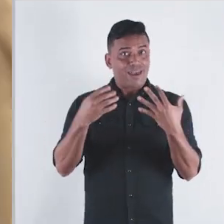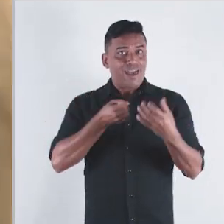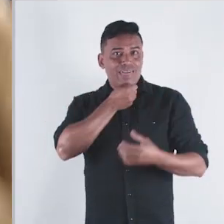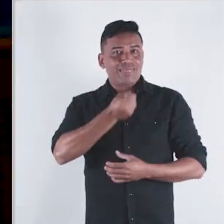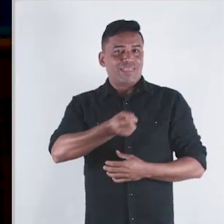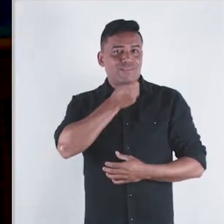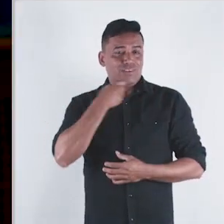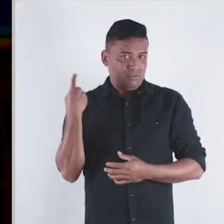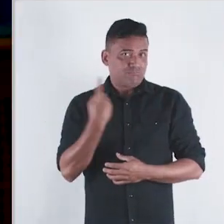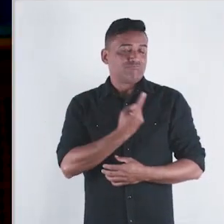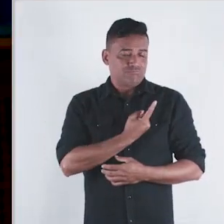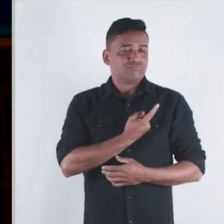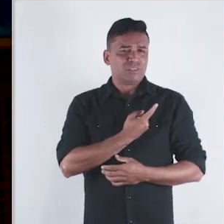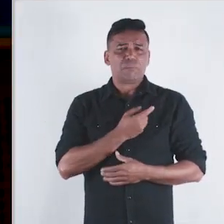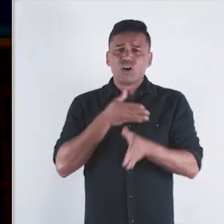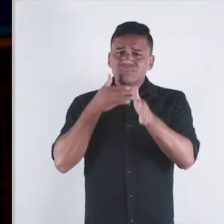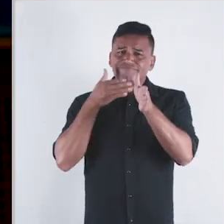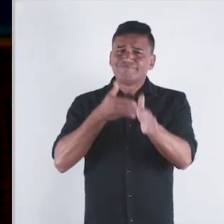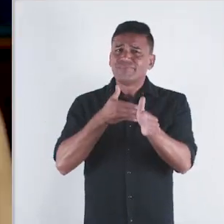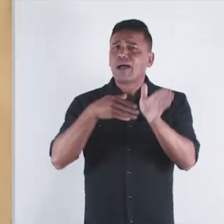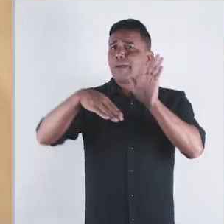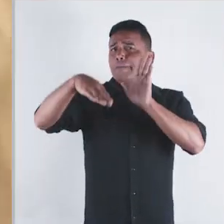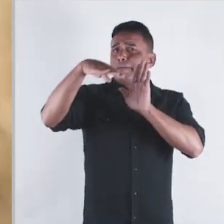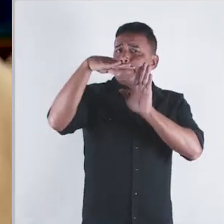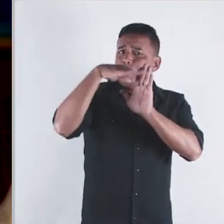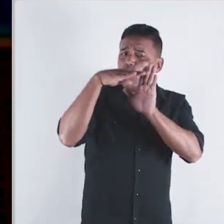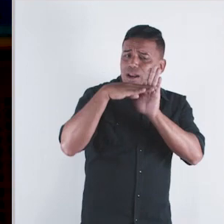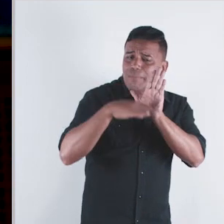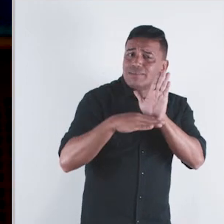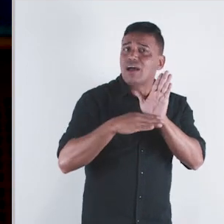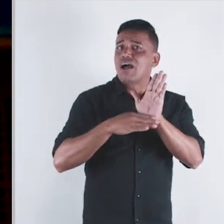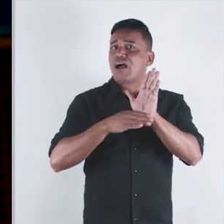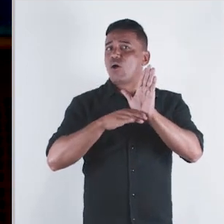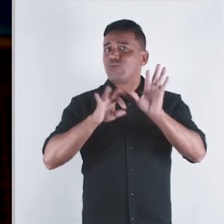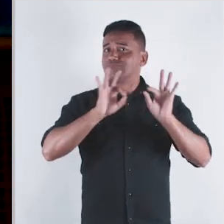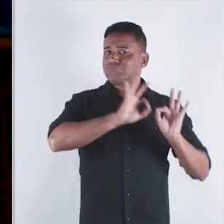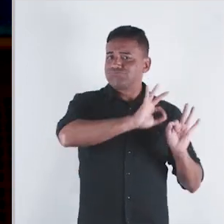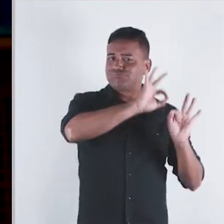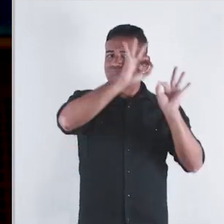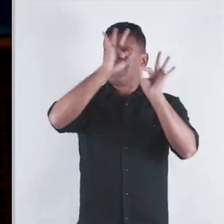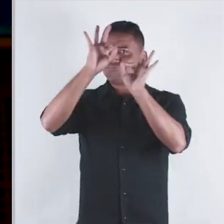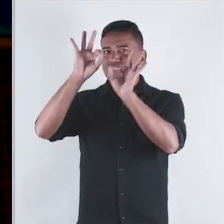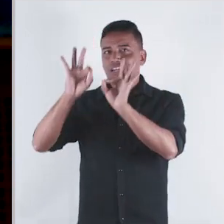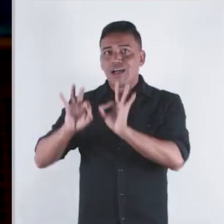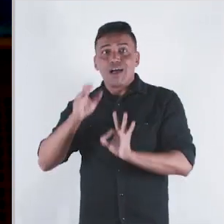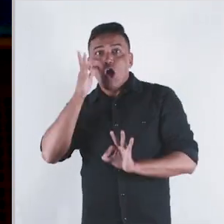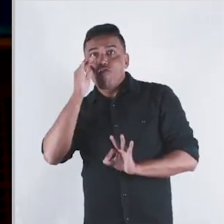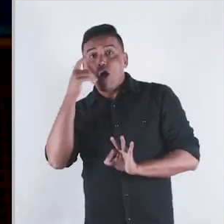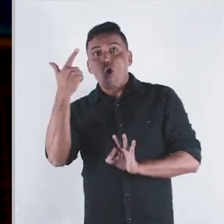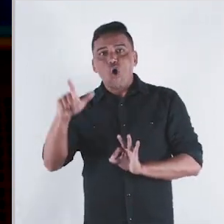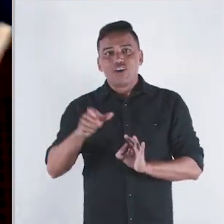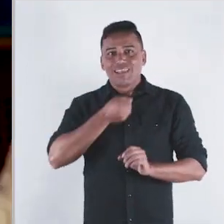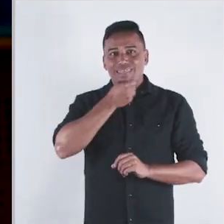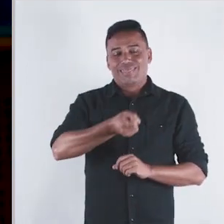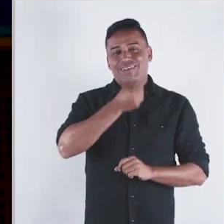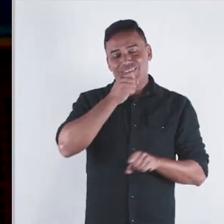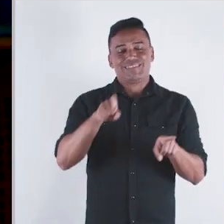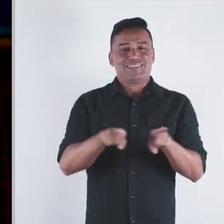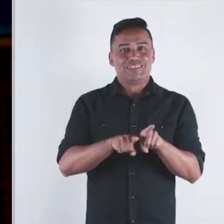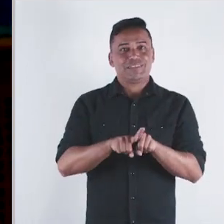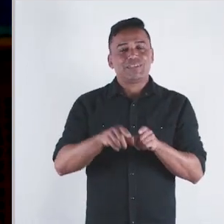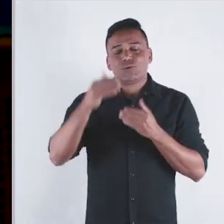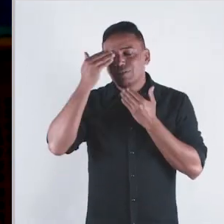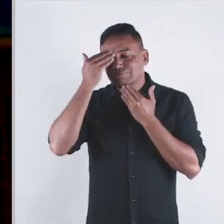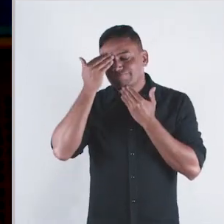que sigam com a nossa programação, que assistam às outras entrevistas também. E agradecemos imensamente